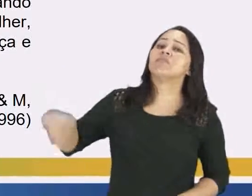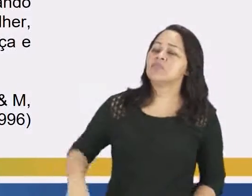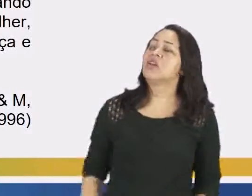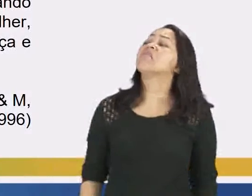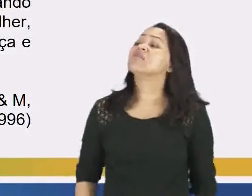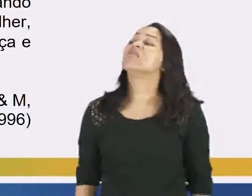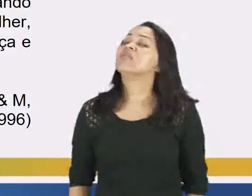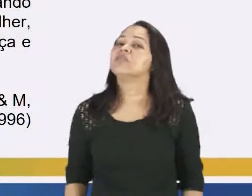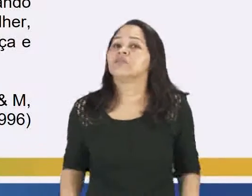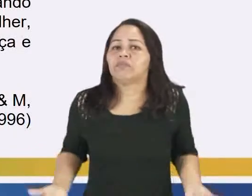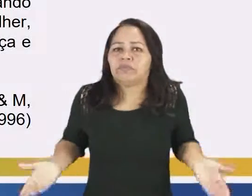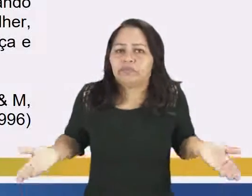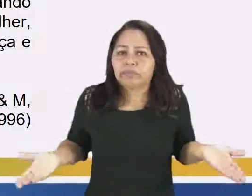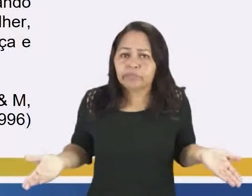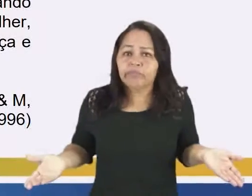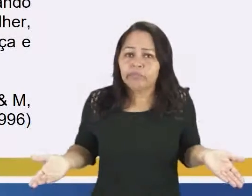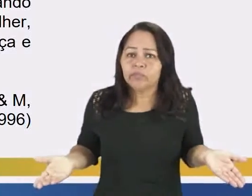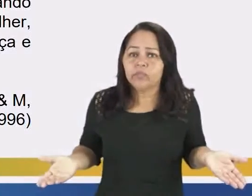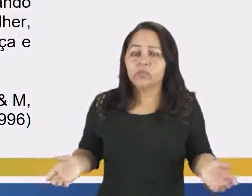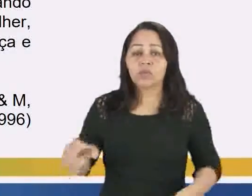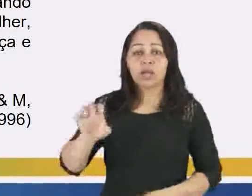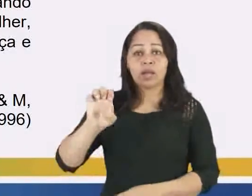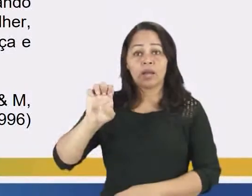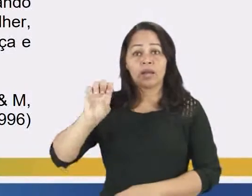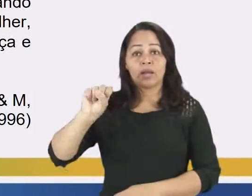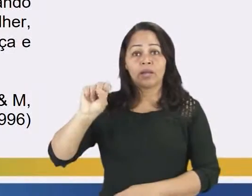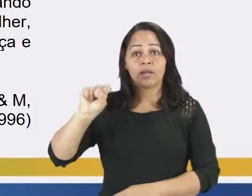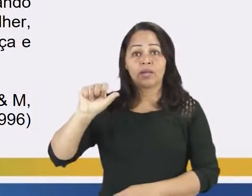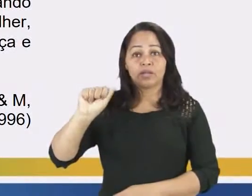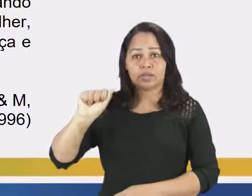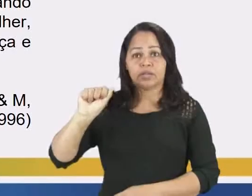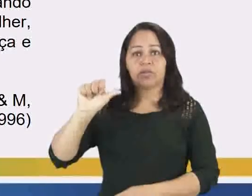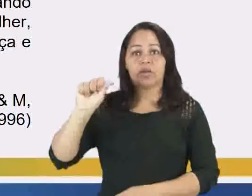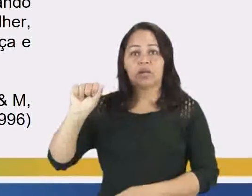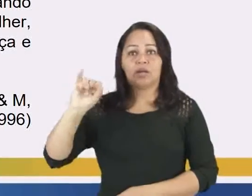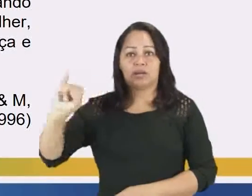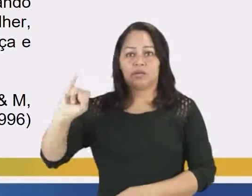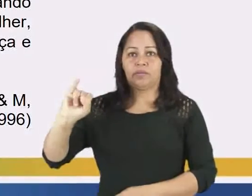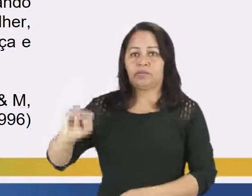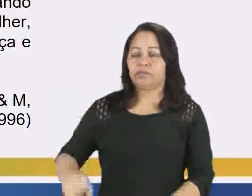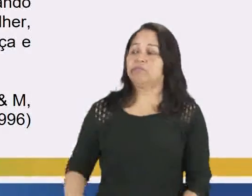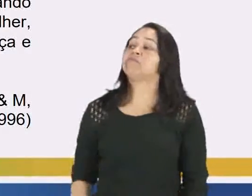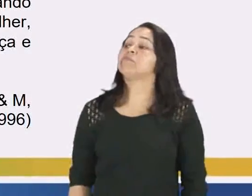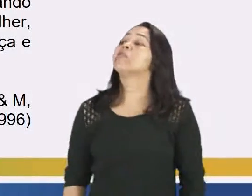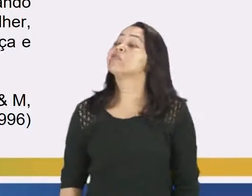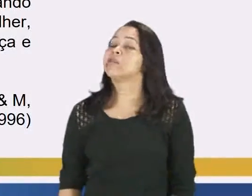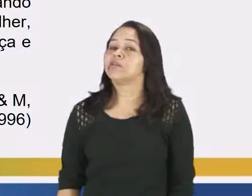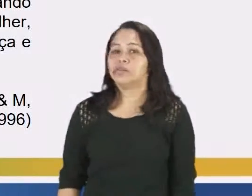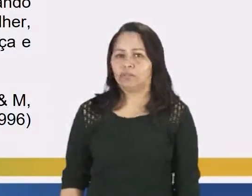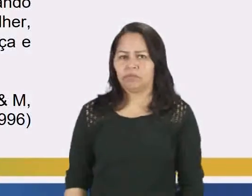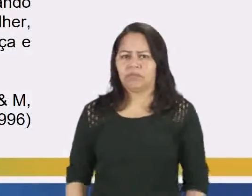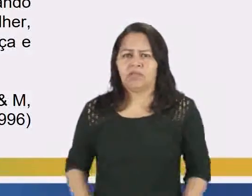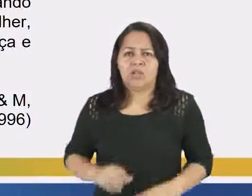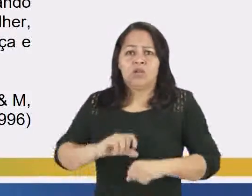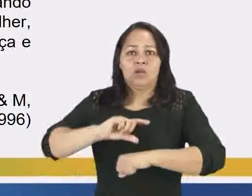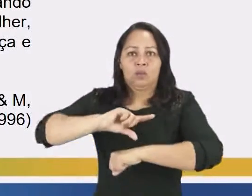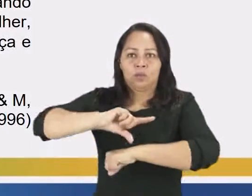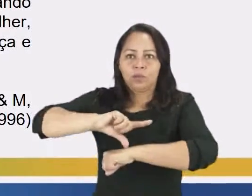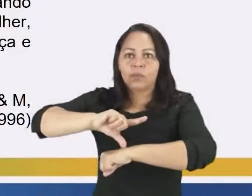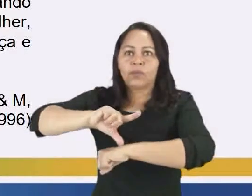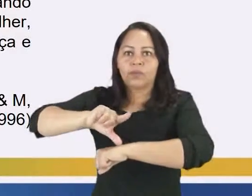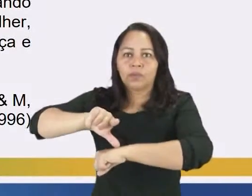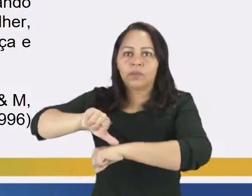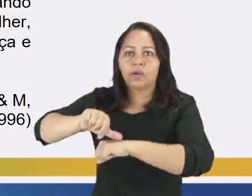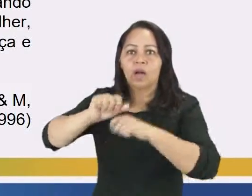aí, e apontava com o queixo até curvando a boca com um certo desdém. O tempo. O